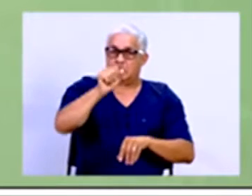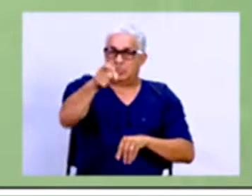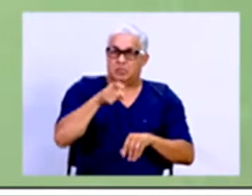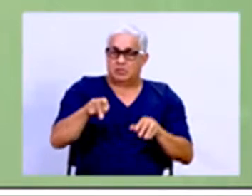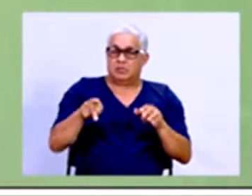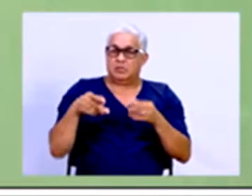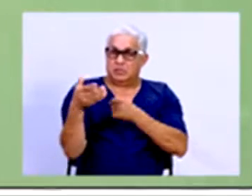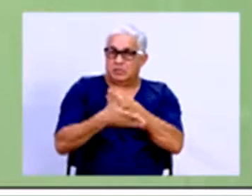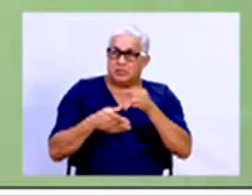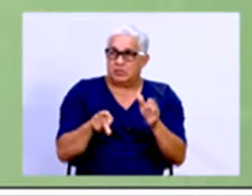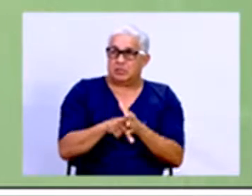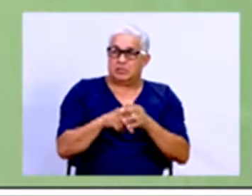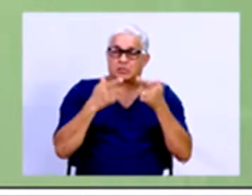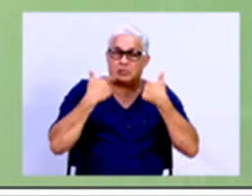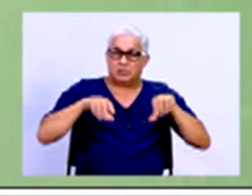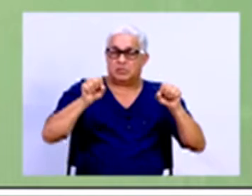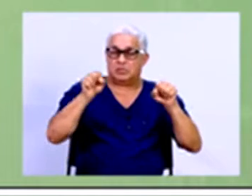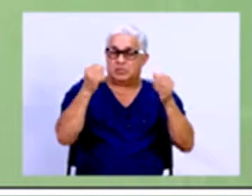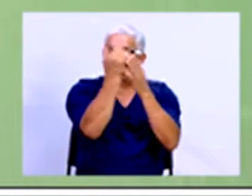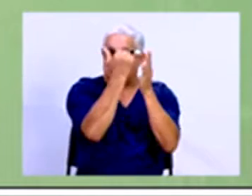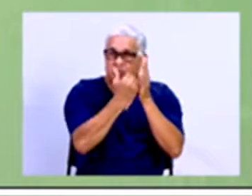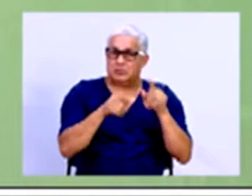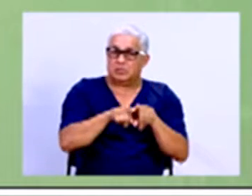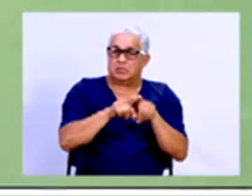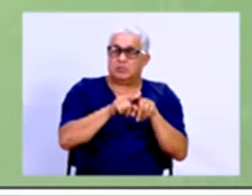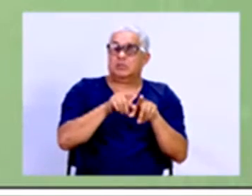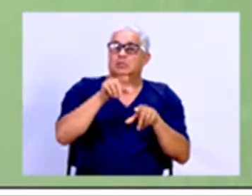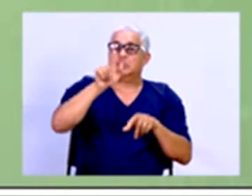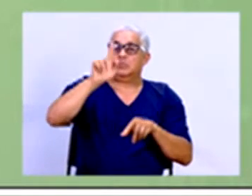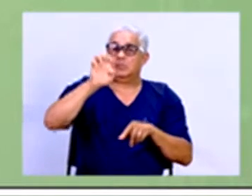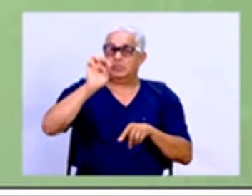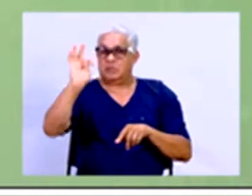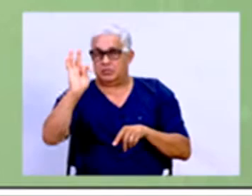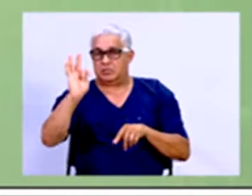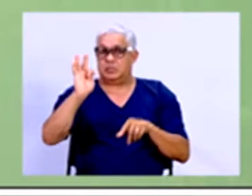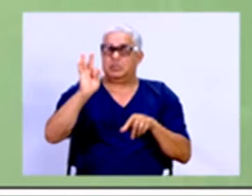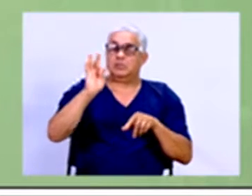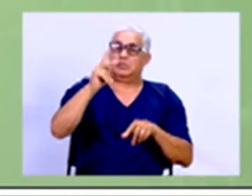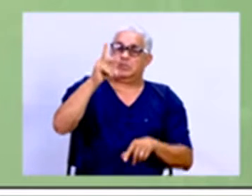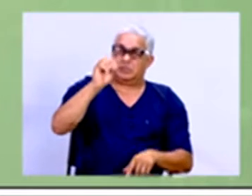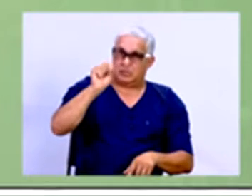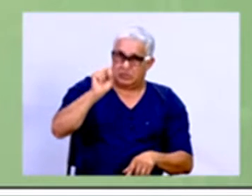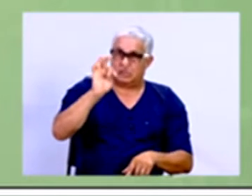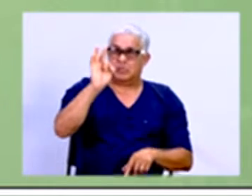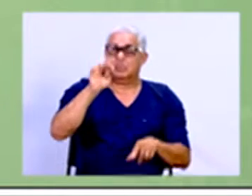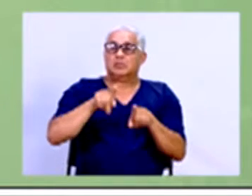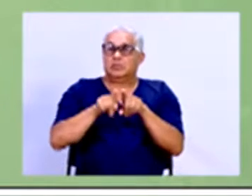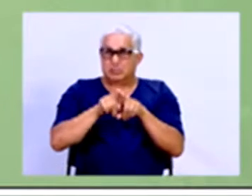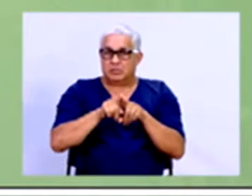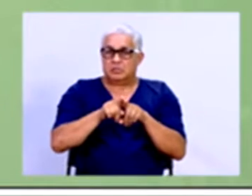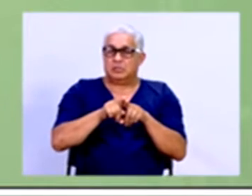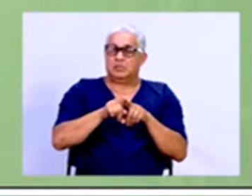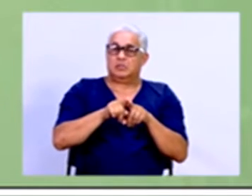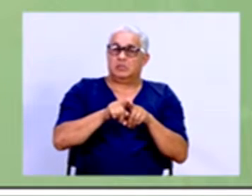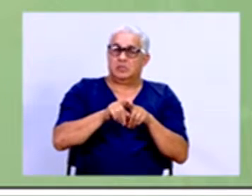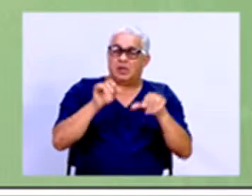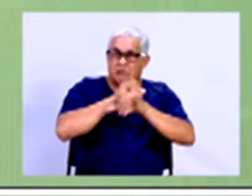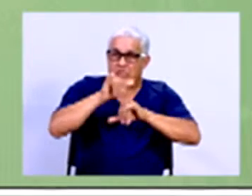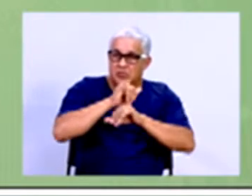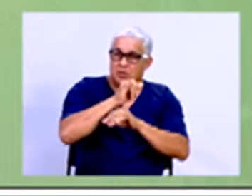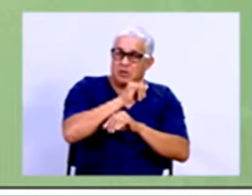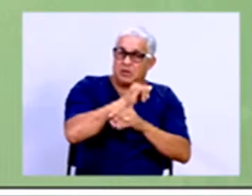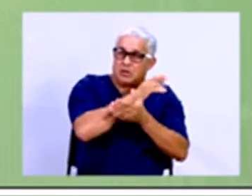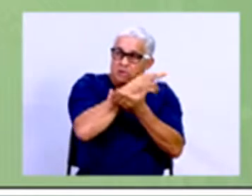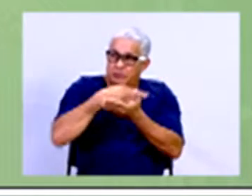também falar principalmente sobre os métodos GET e os métodos POST de envio e recebimento de informações,